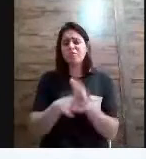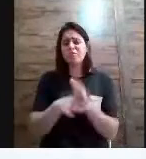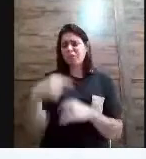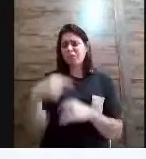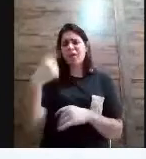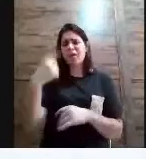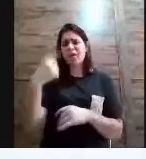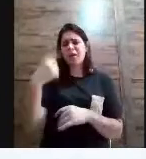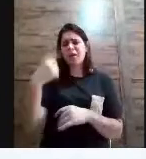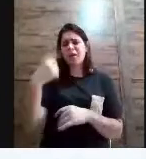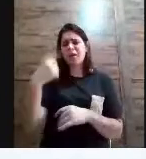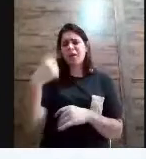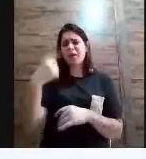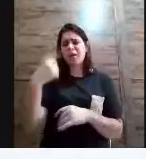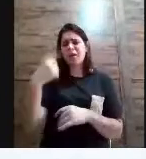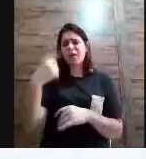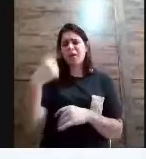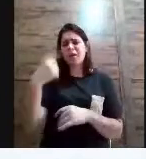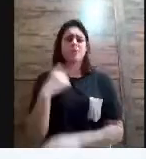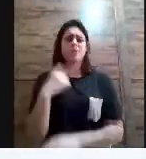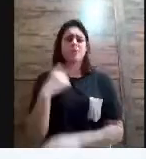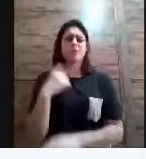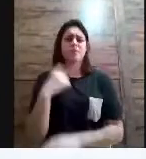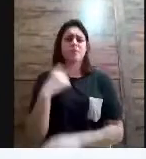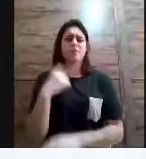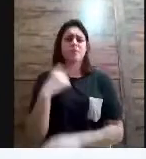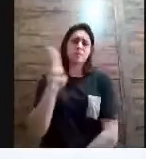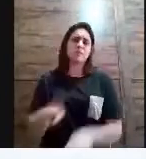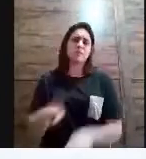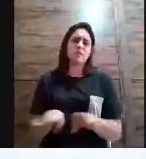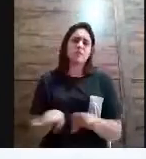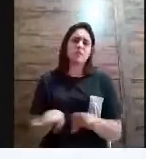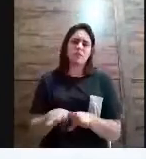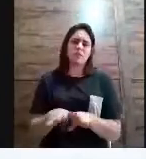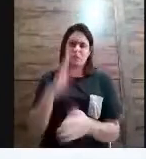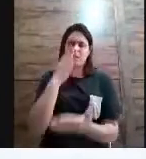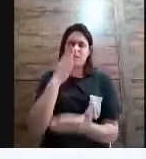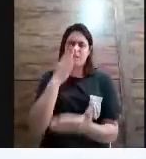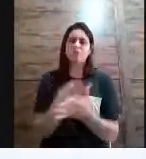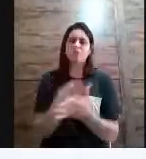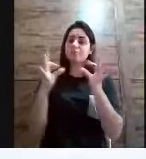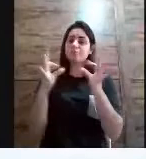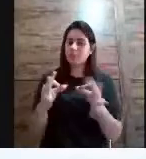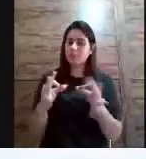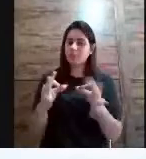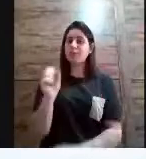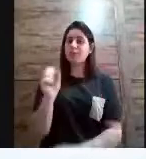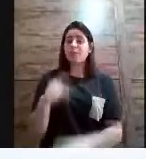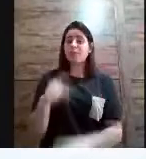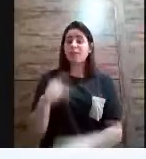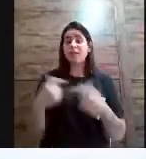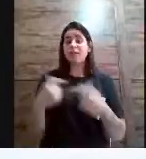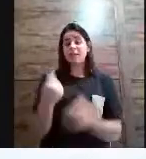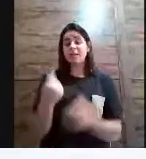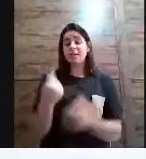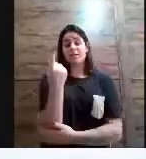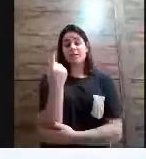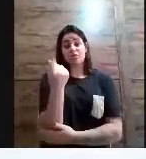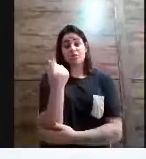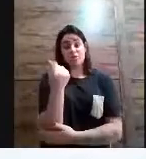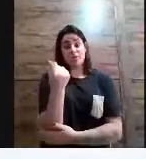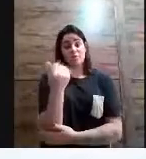Imunizações trabalhar, que vai dar certo. Agora, tem que ter dinheiro não só para comprar vacina, mas, por exemplo, são